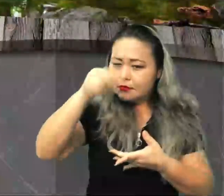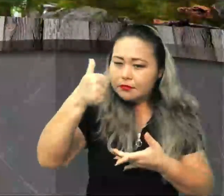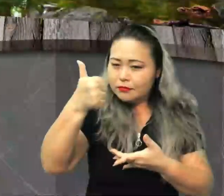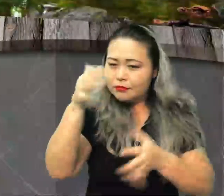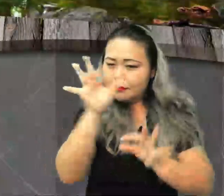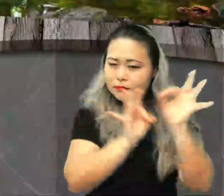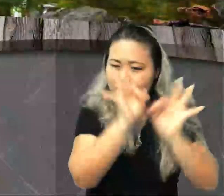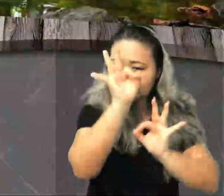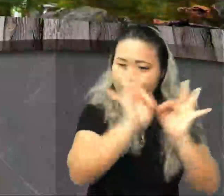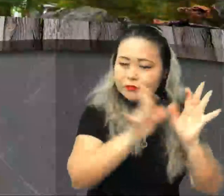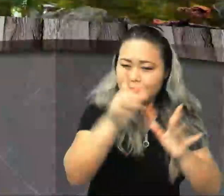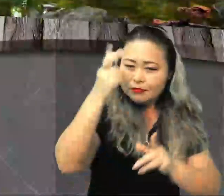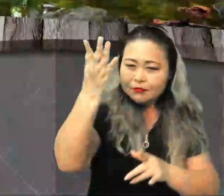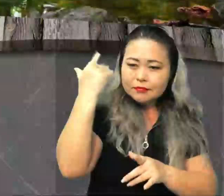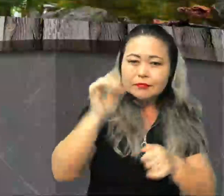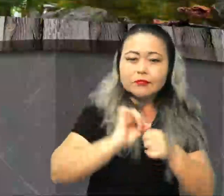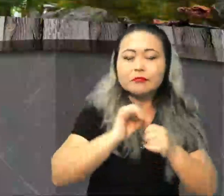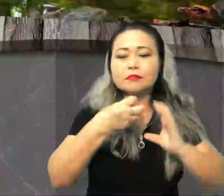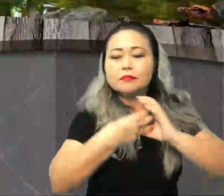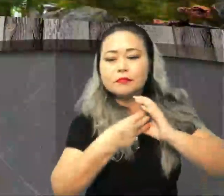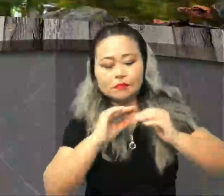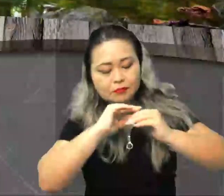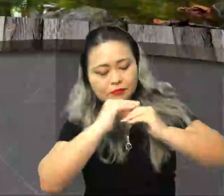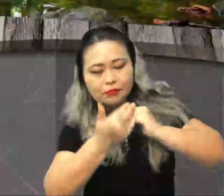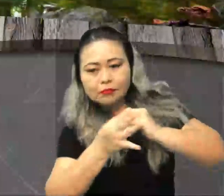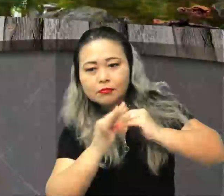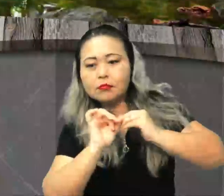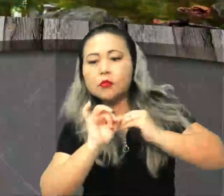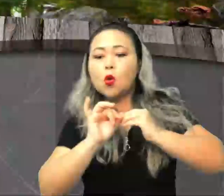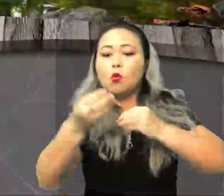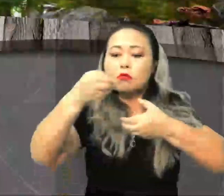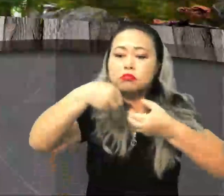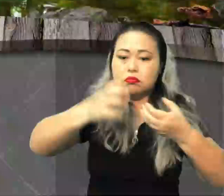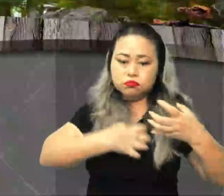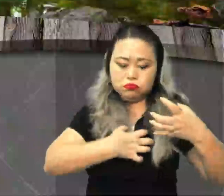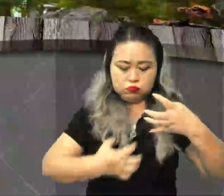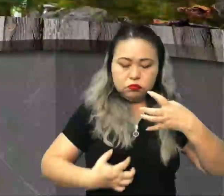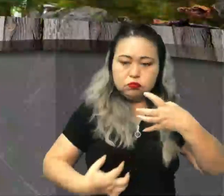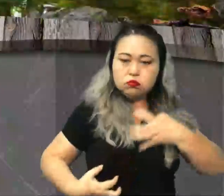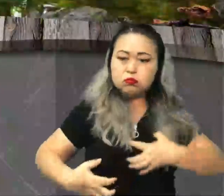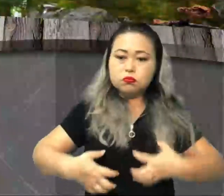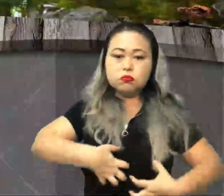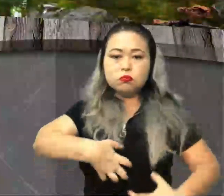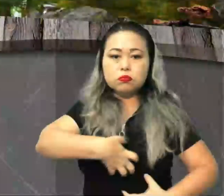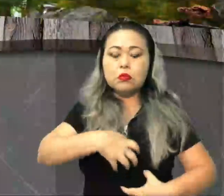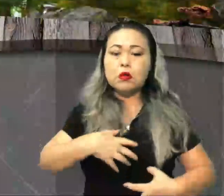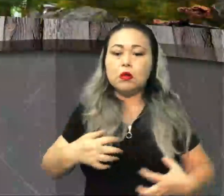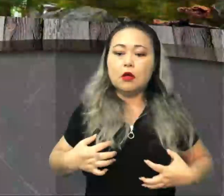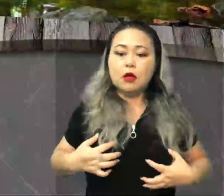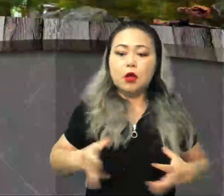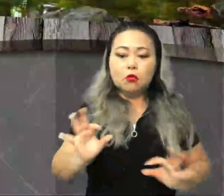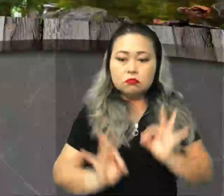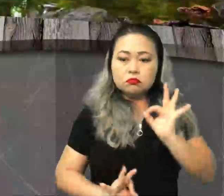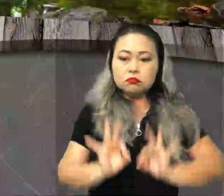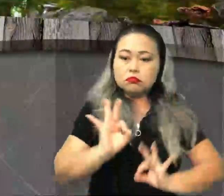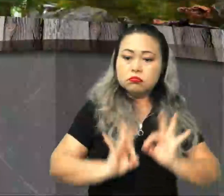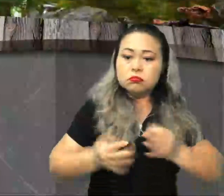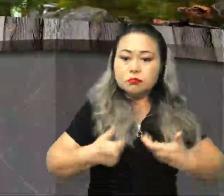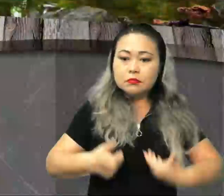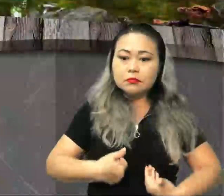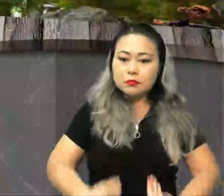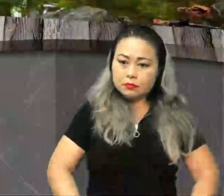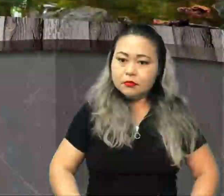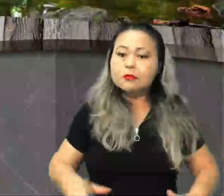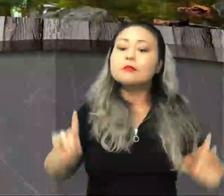níveis de organização? Células, tecidos, órgãos, sistemas para constituir o nosso